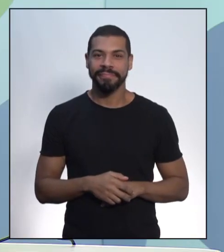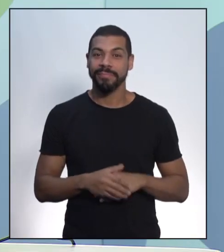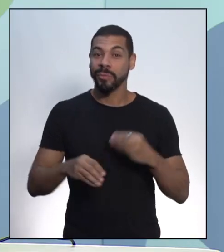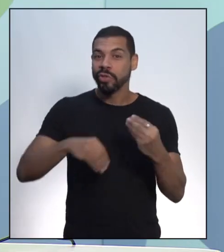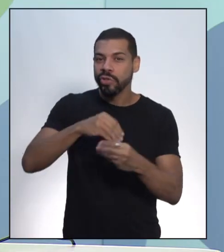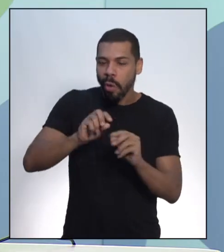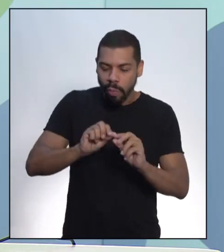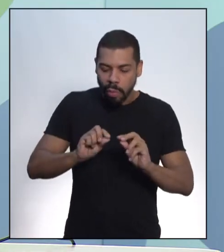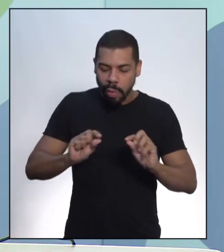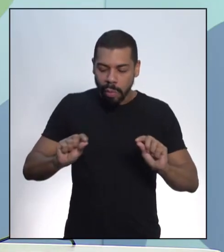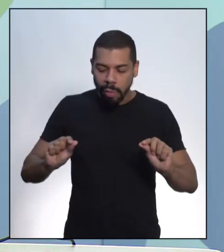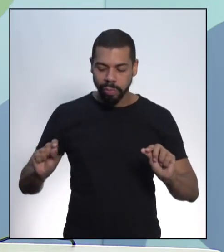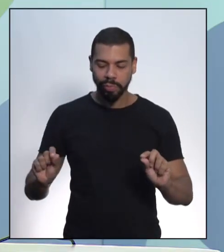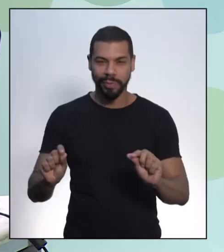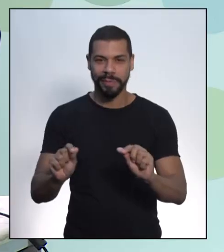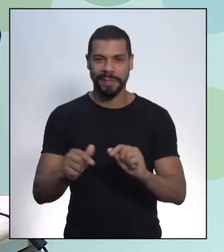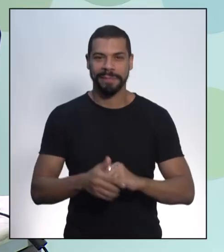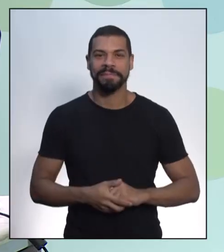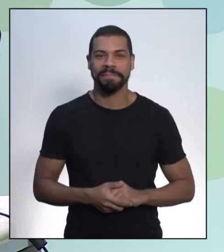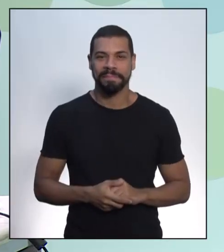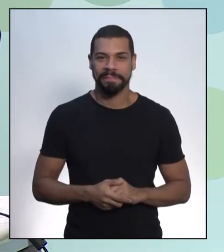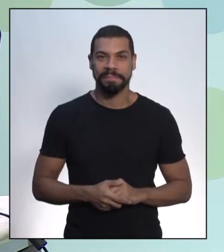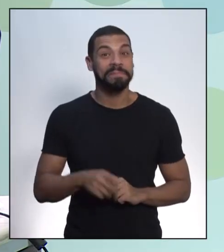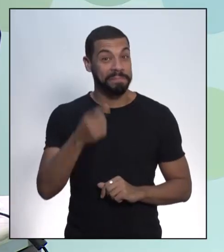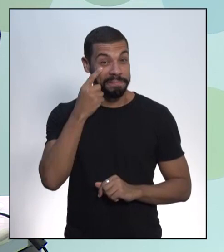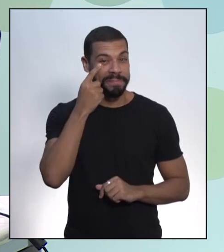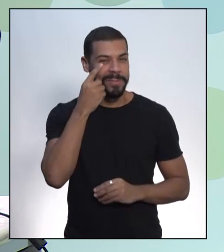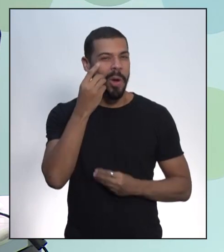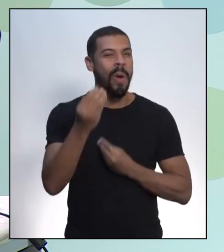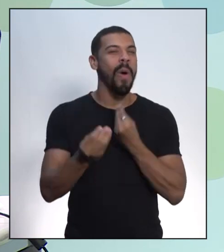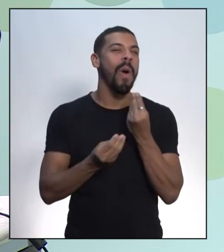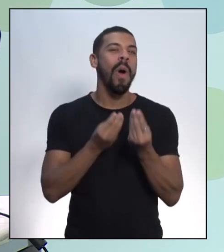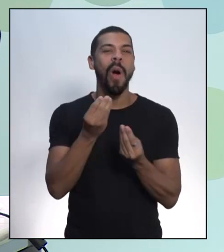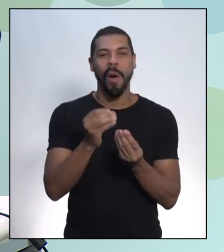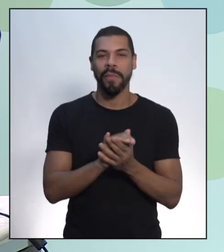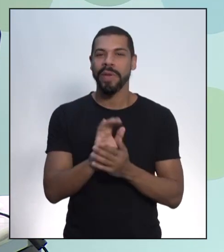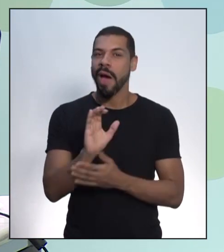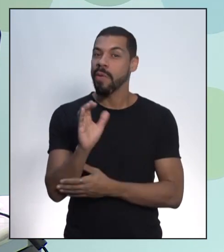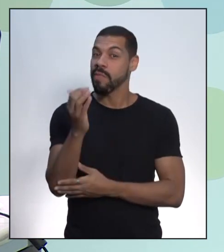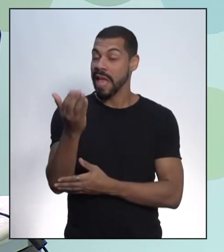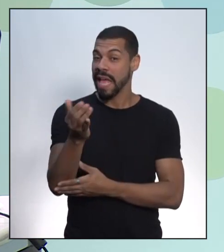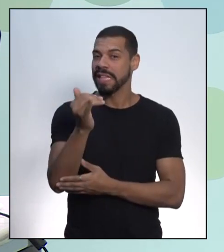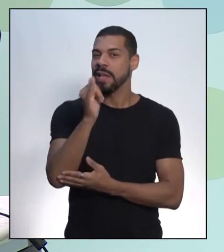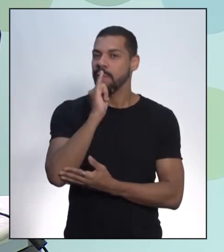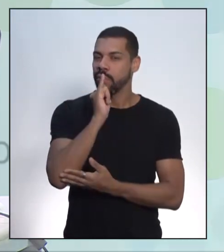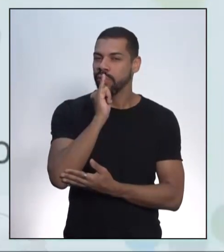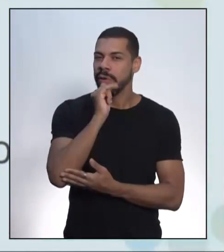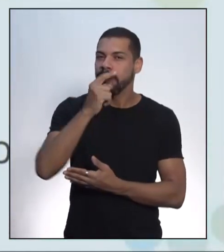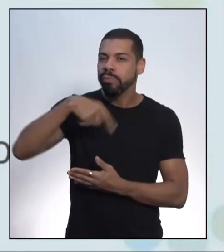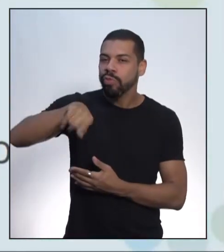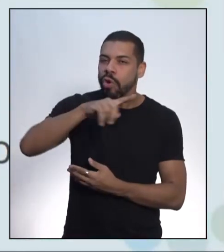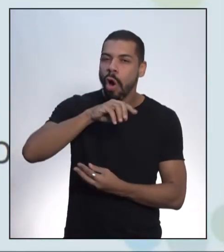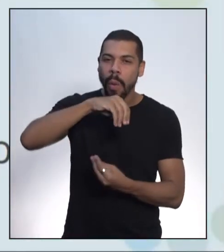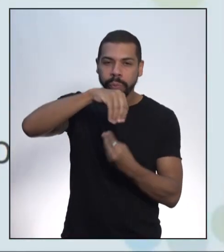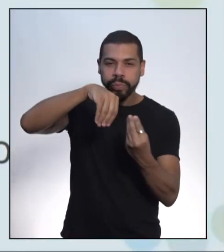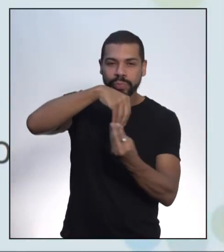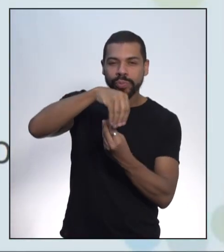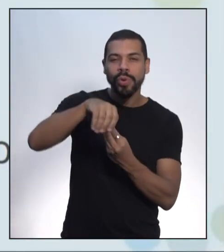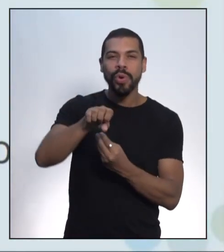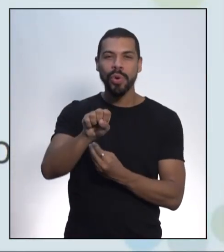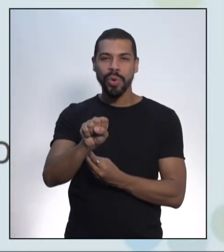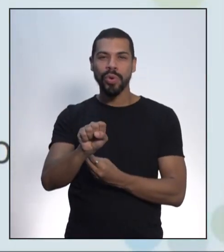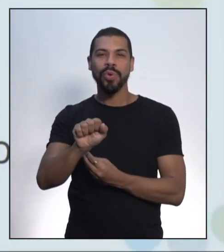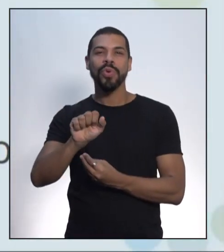dos floquinhos. Vamos ver. Então, vamos verificar aqui o que acontece. Quando nós adicionamos o sulfato